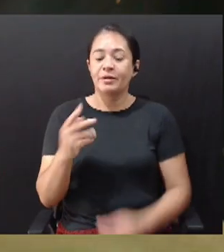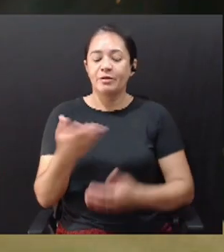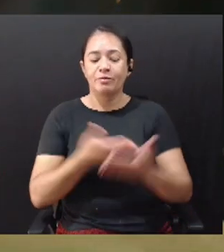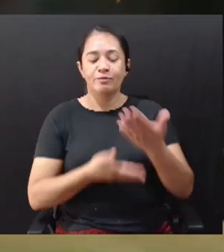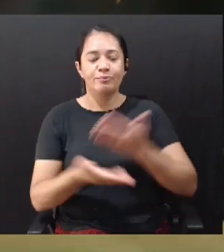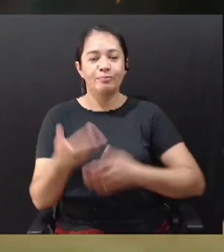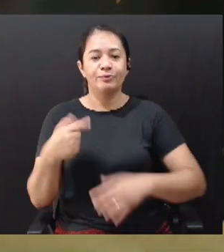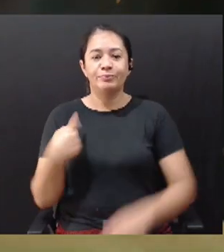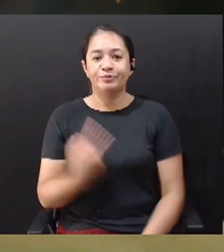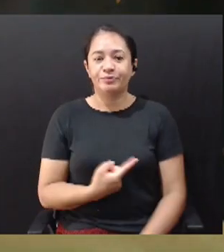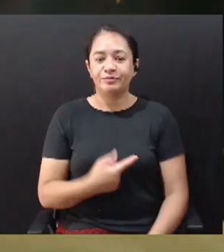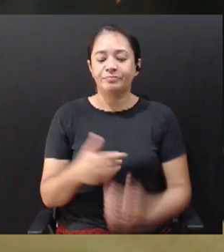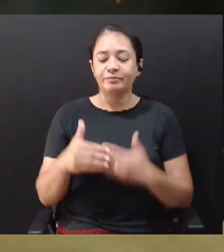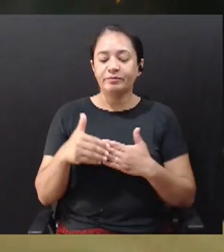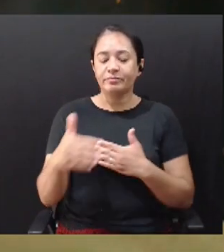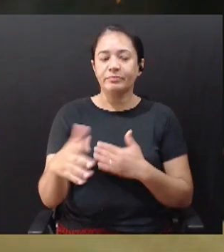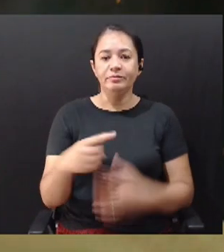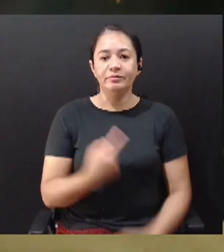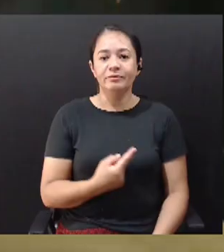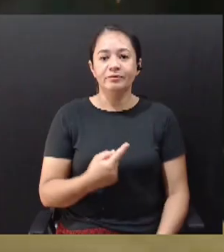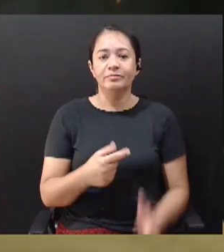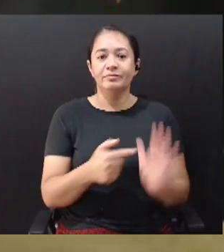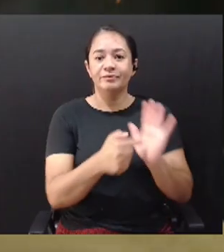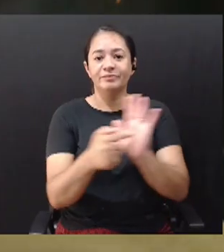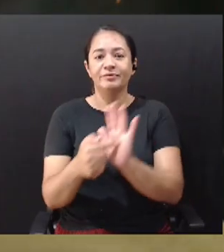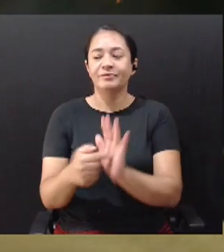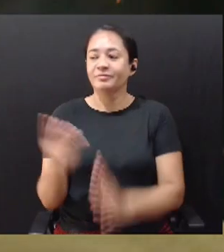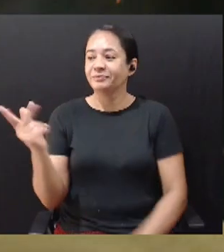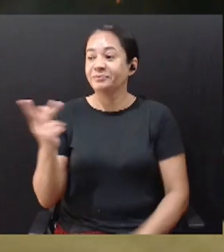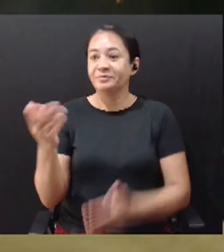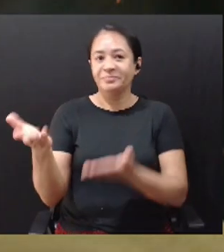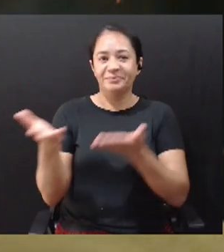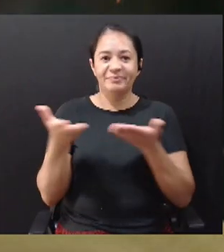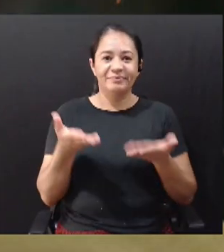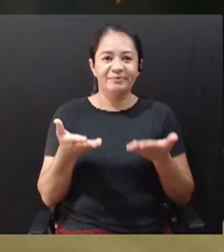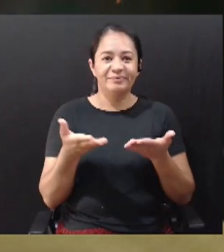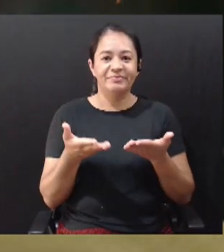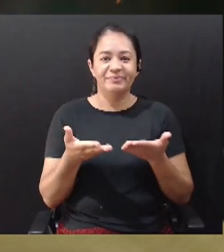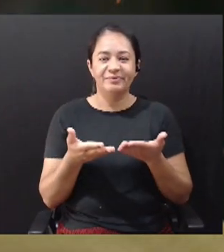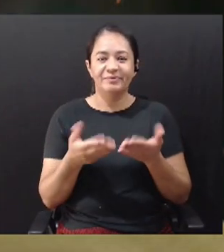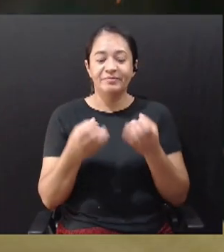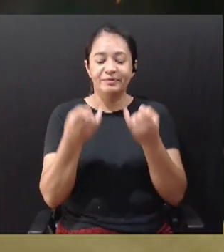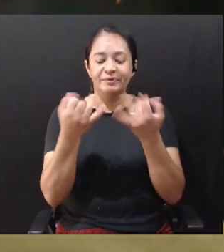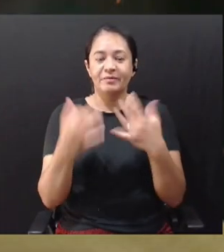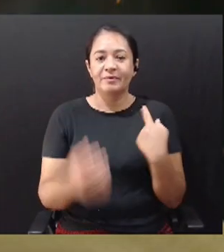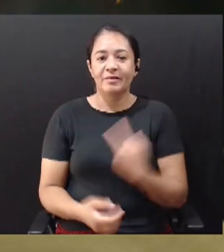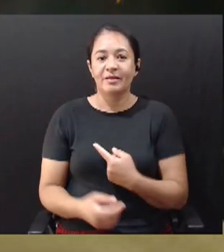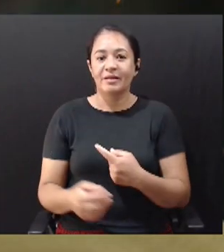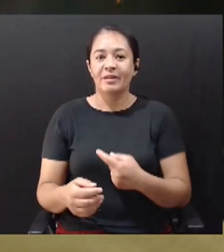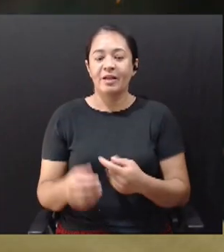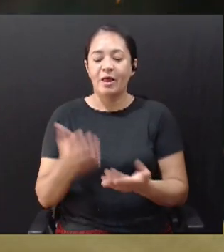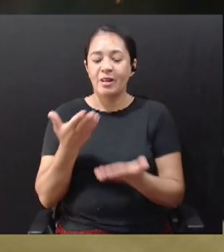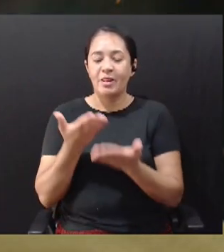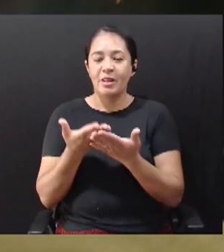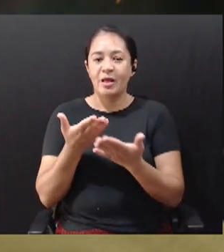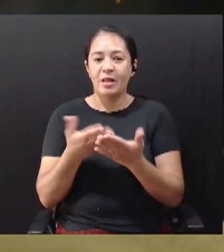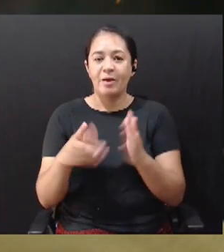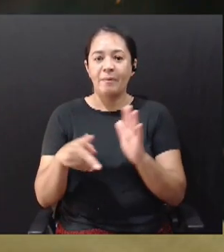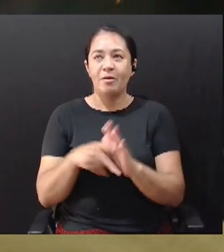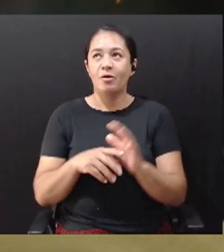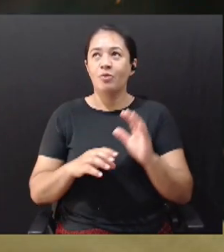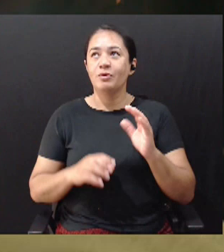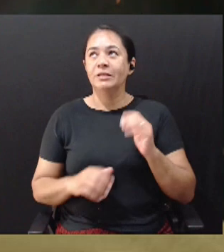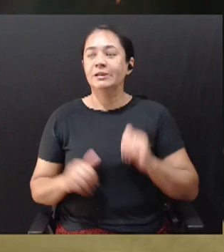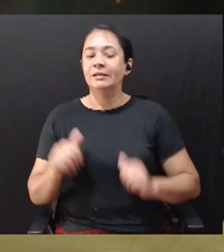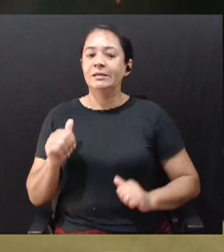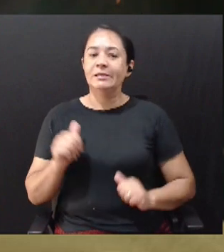daqui a pouquinho nós vamos apresentar as nossas convidadas que vão trazer pra gente uma super aula dessa oscilação de humor no final